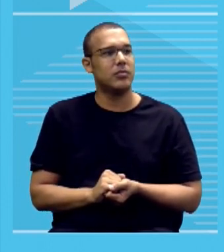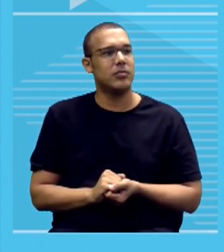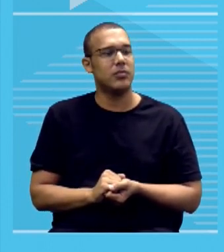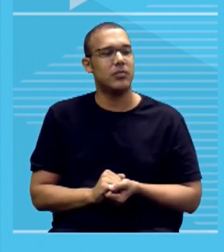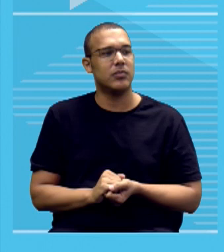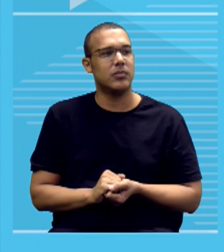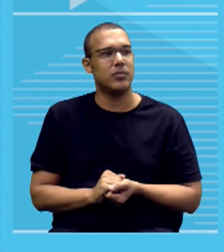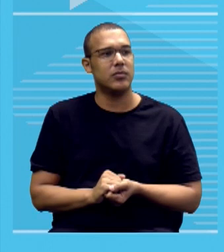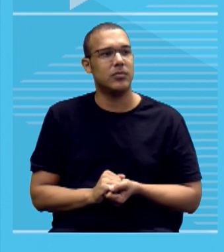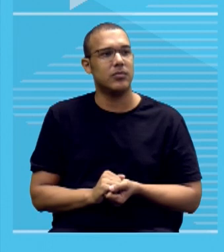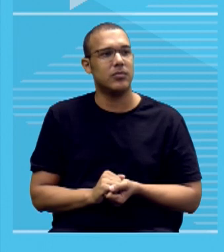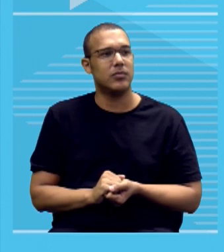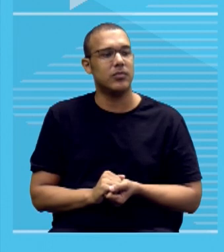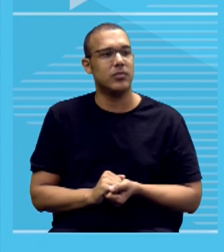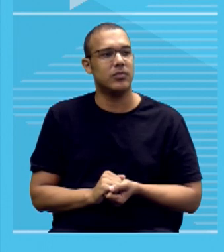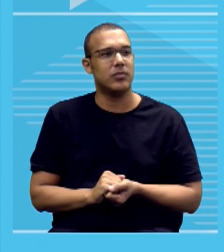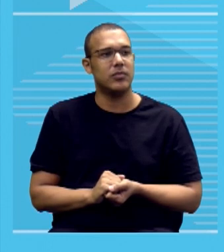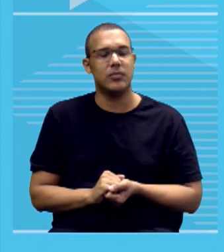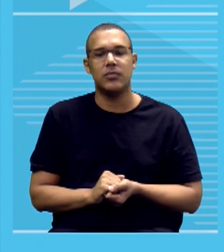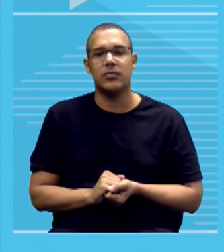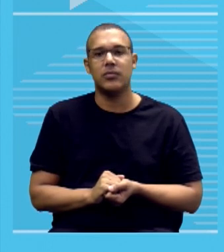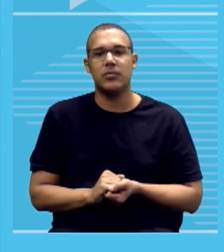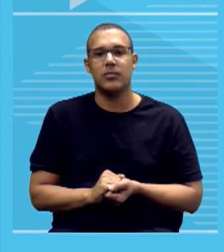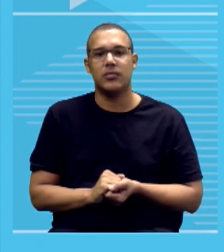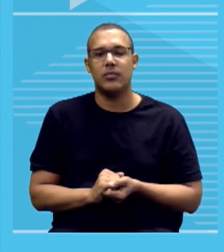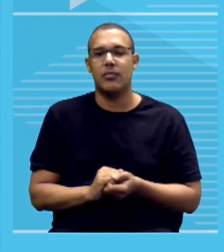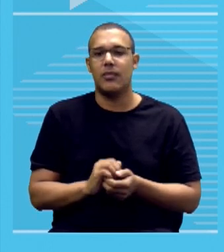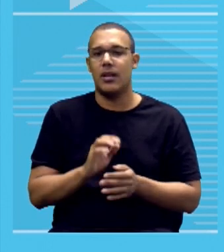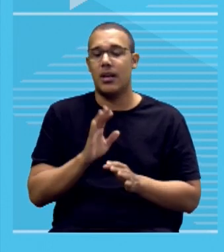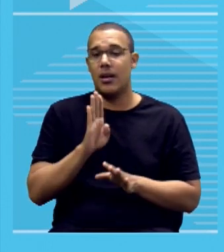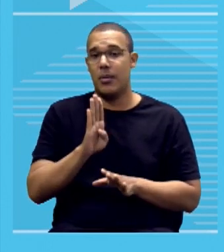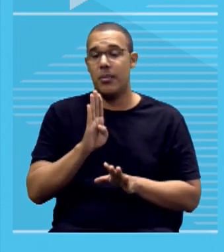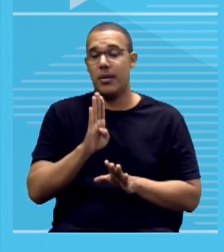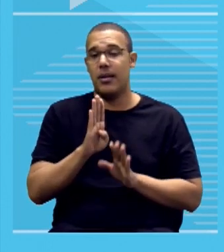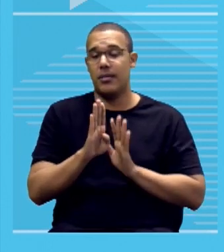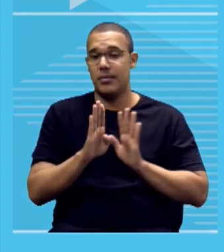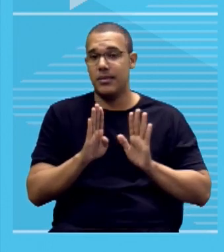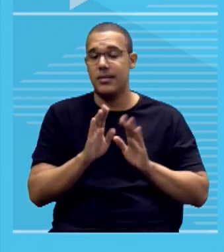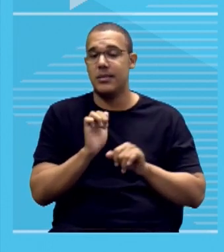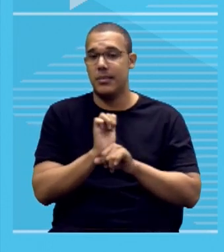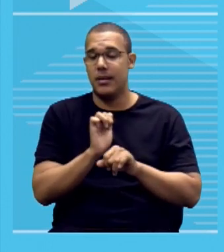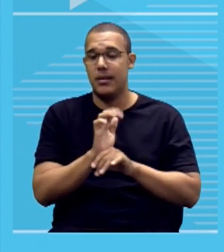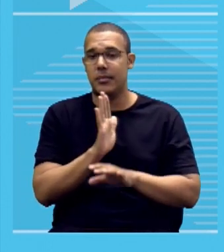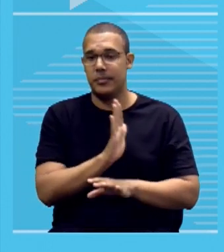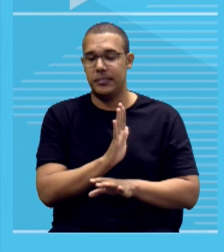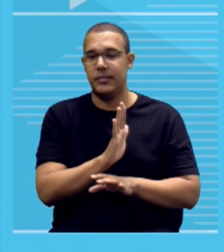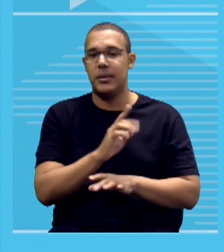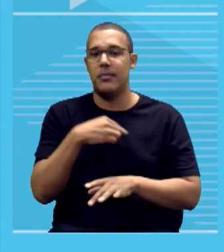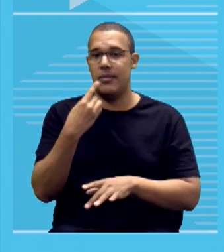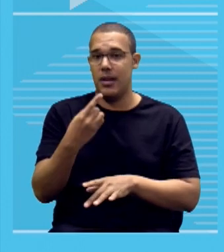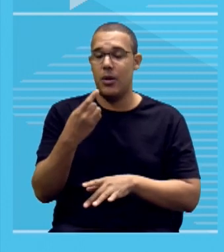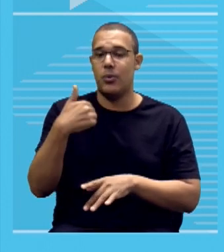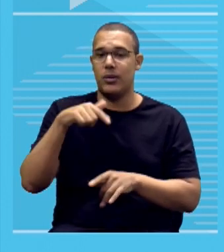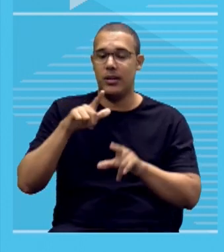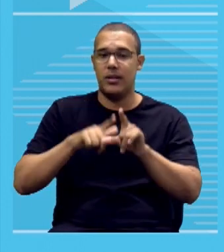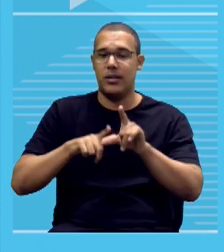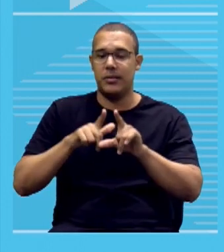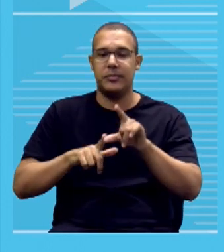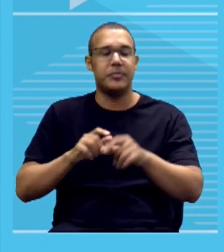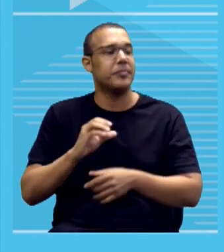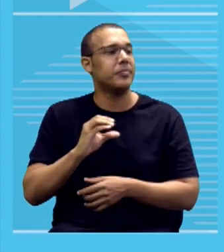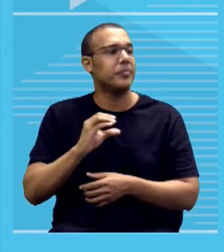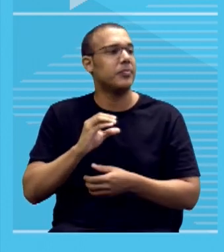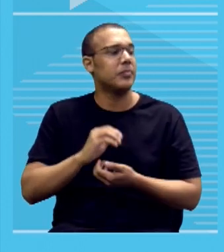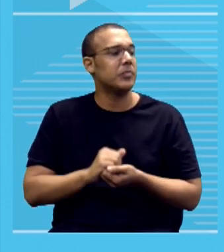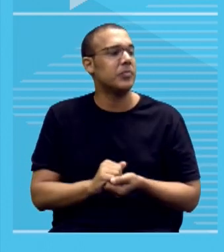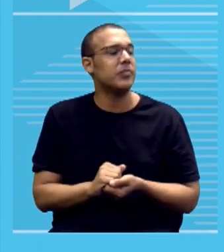quadrado da corrente elétrica que flui pelo sistema. Deixa a letra B aí, ela tá bonita. Deixa ela guardada aí. Vamos para a letra C. A